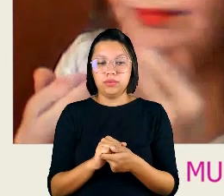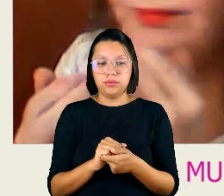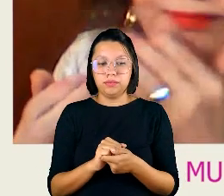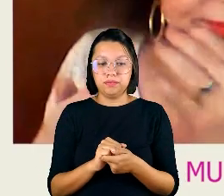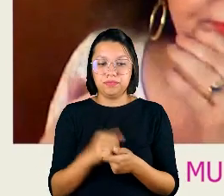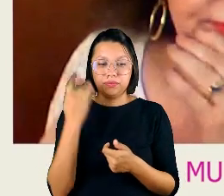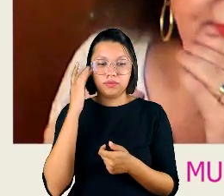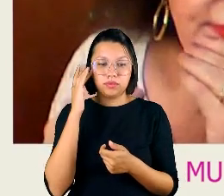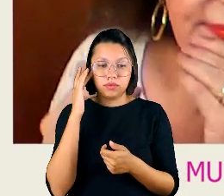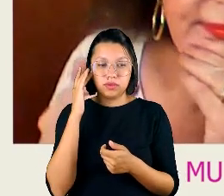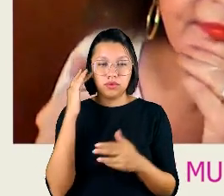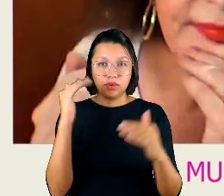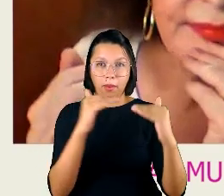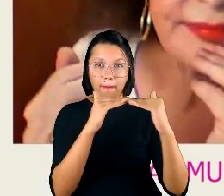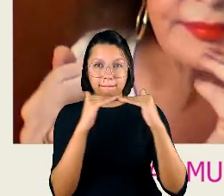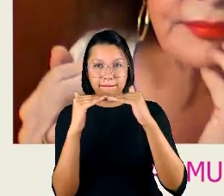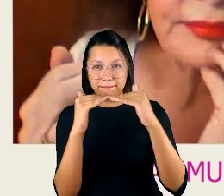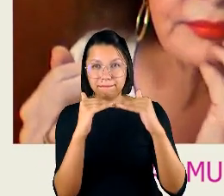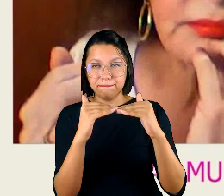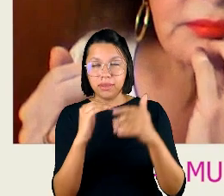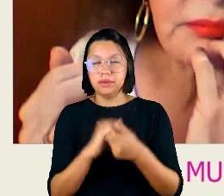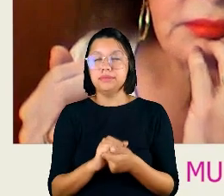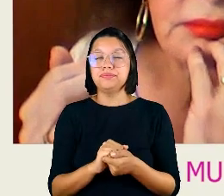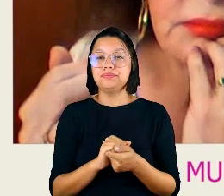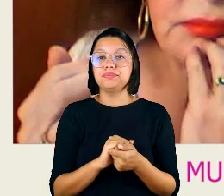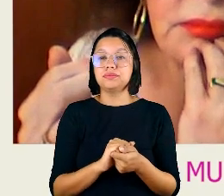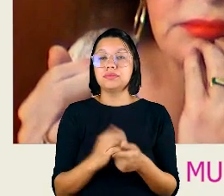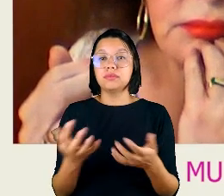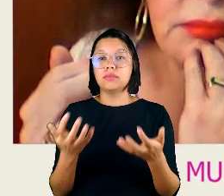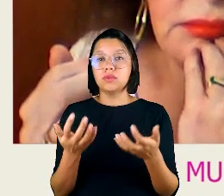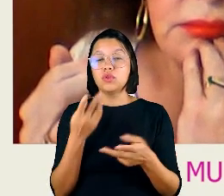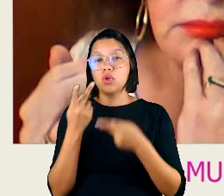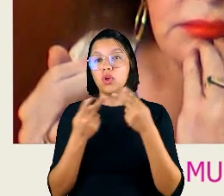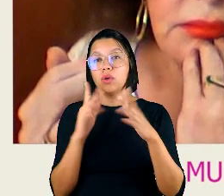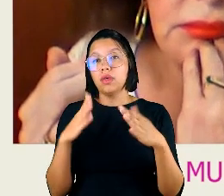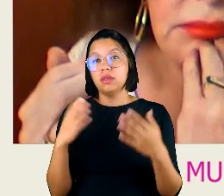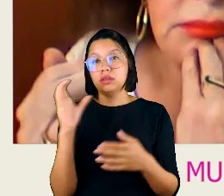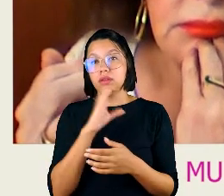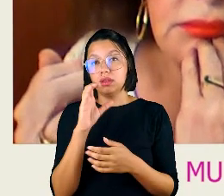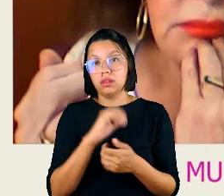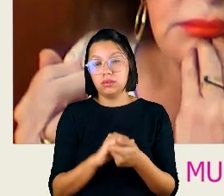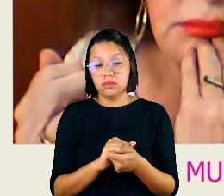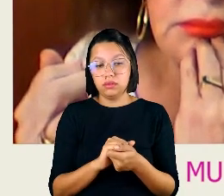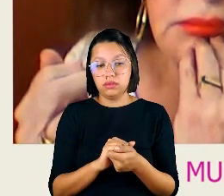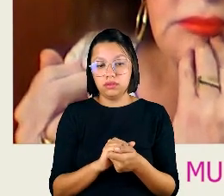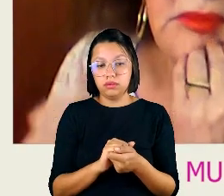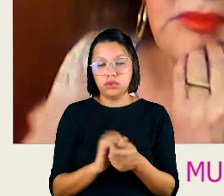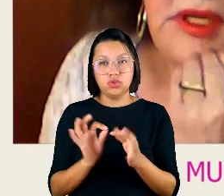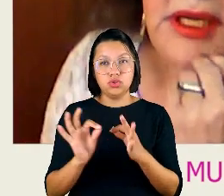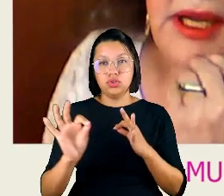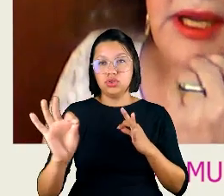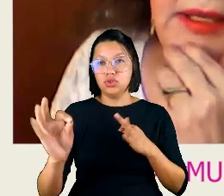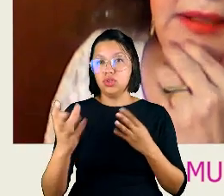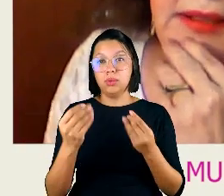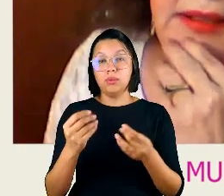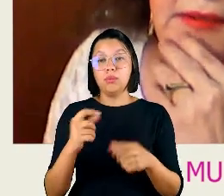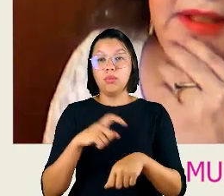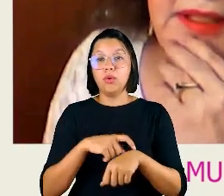alinhadas nesse sentido. Eu queria comentar, então, brevemente, para a gente não se estender aqui no tempo proposto